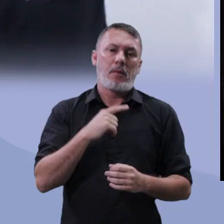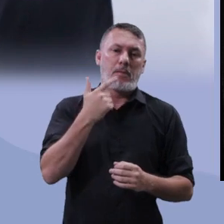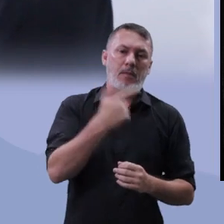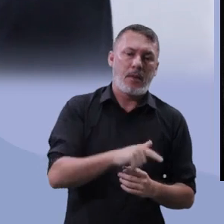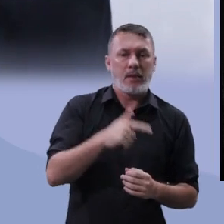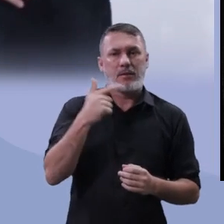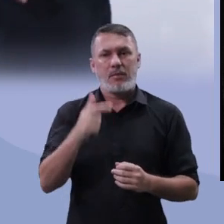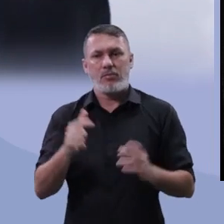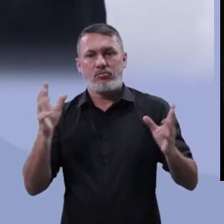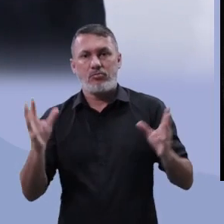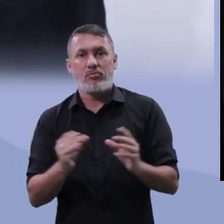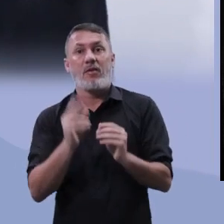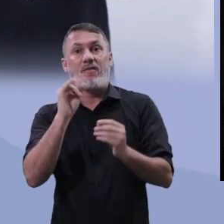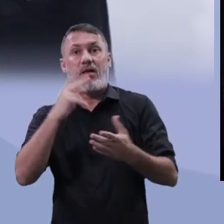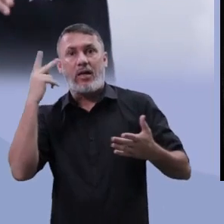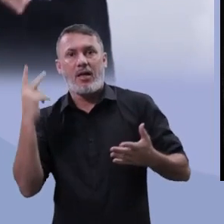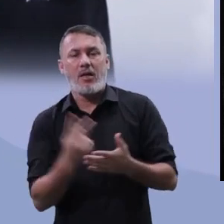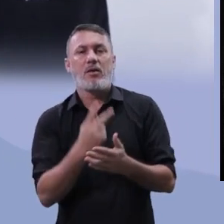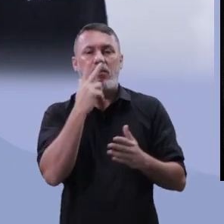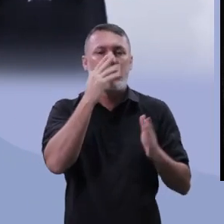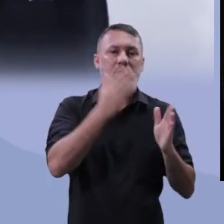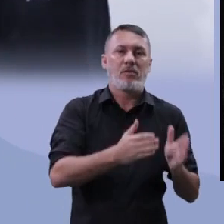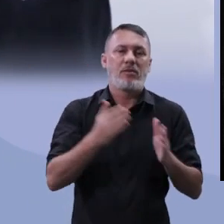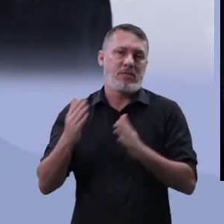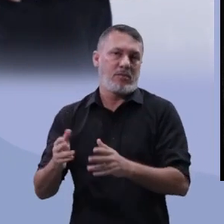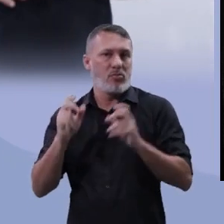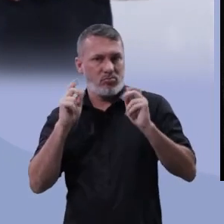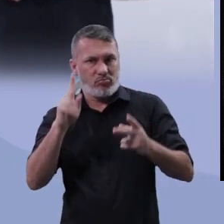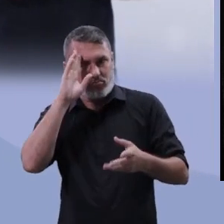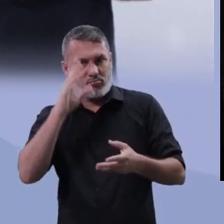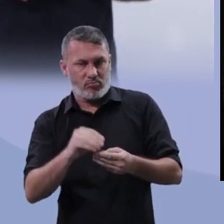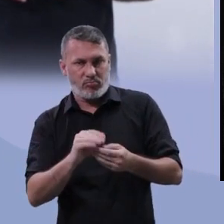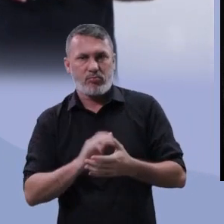de 2 ou mais eventos têm de acontecer